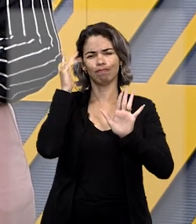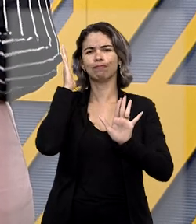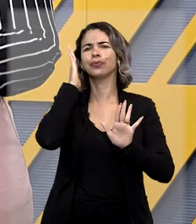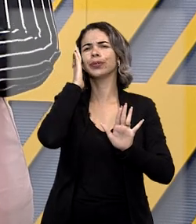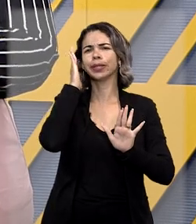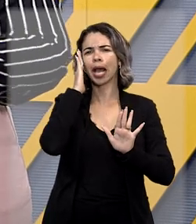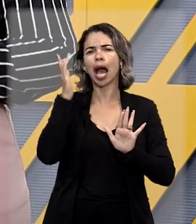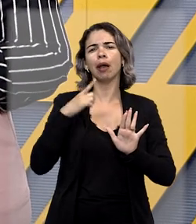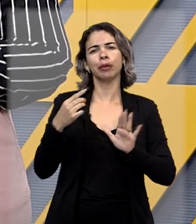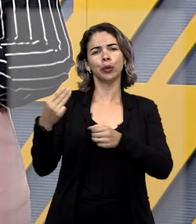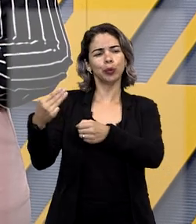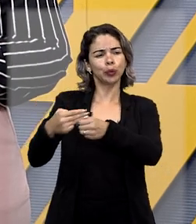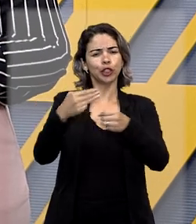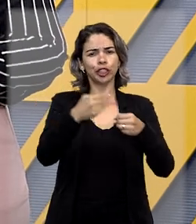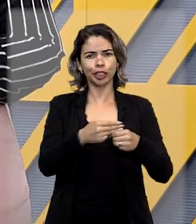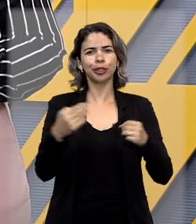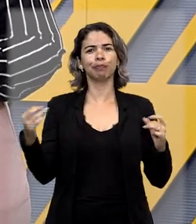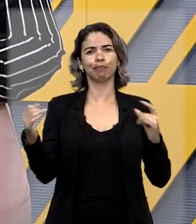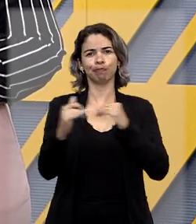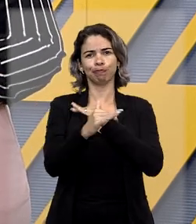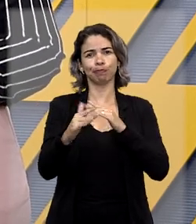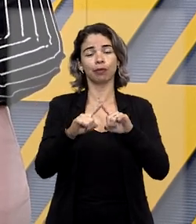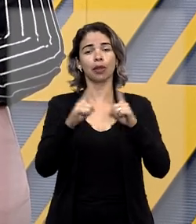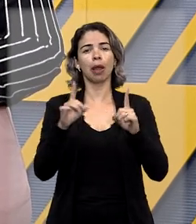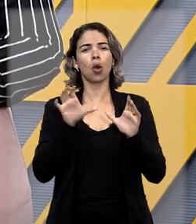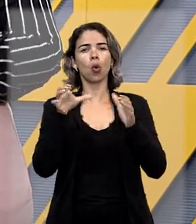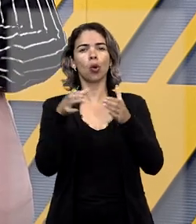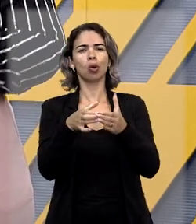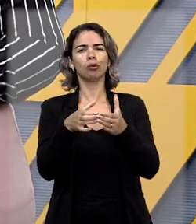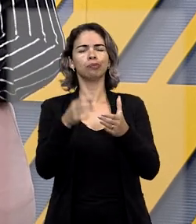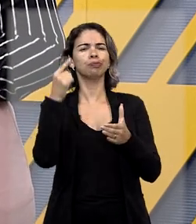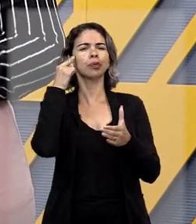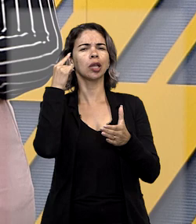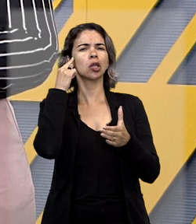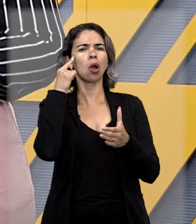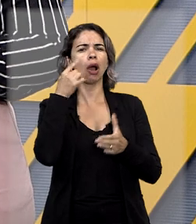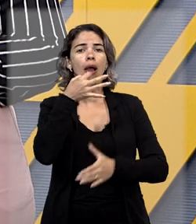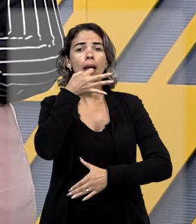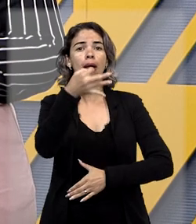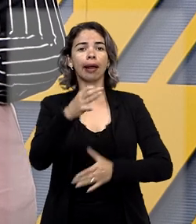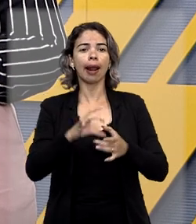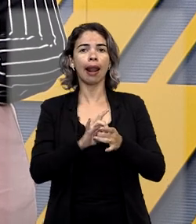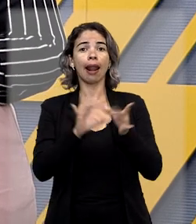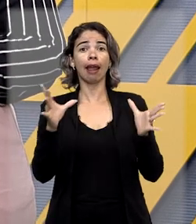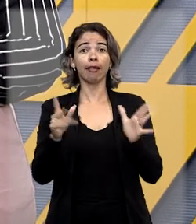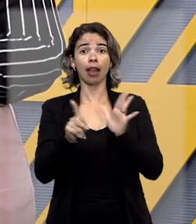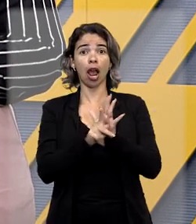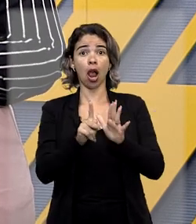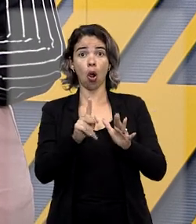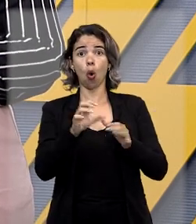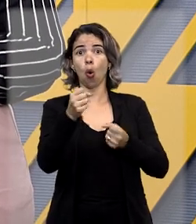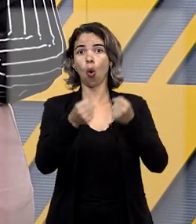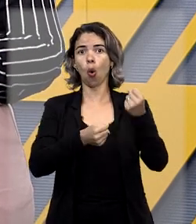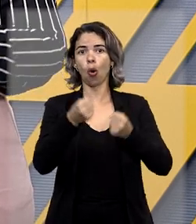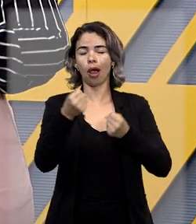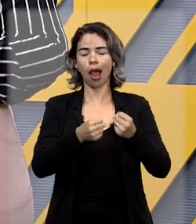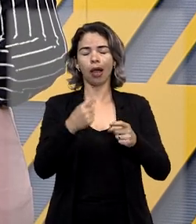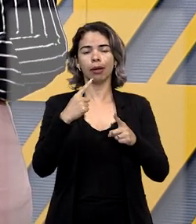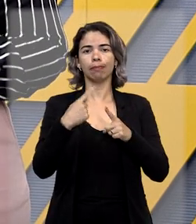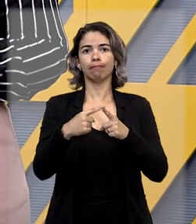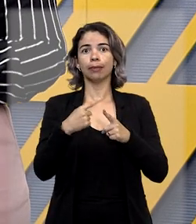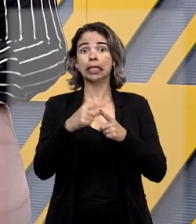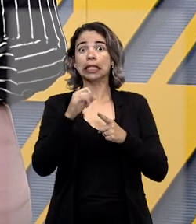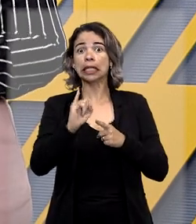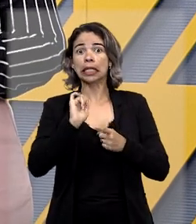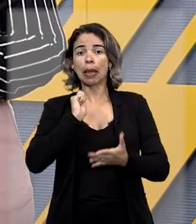ainda que intermunicipal. O colegiado concluiu ser ilegal o condicionamento da liberação do automóvel ao